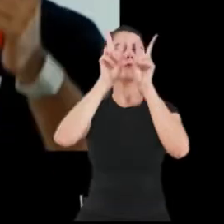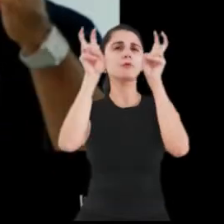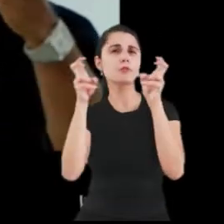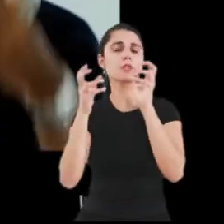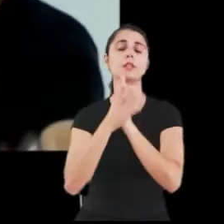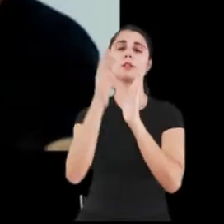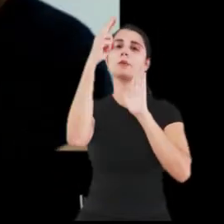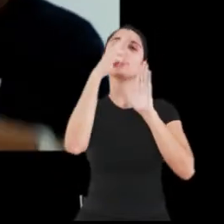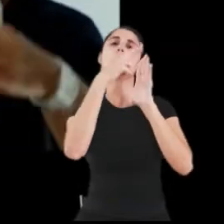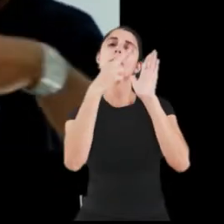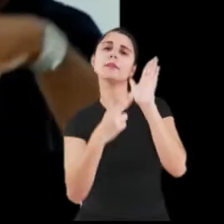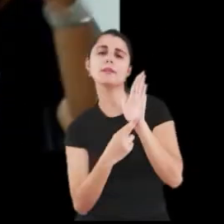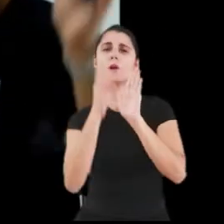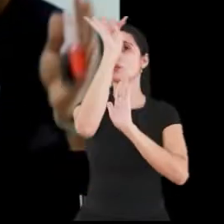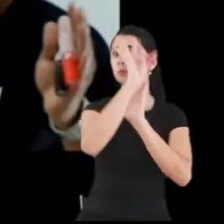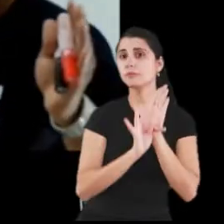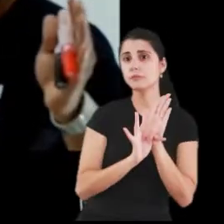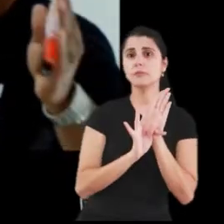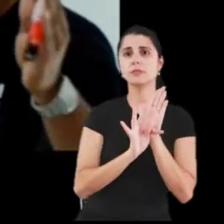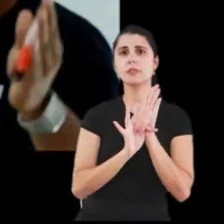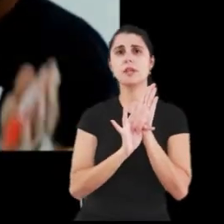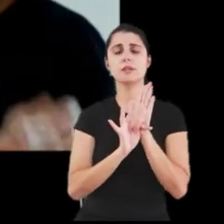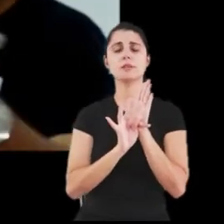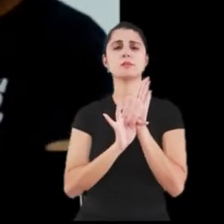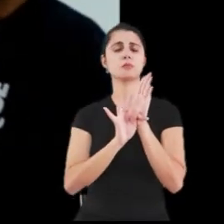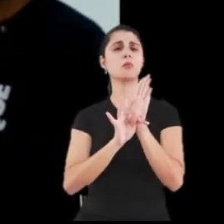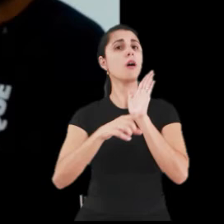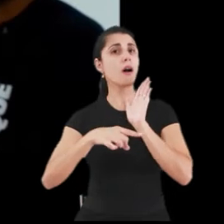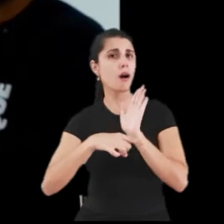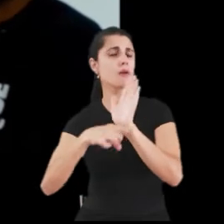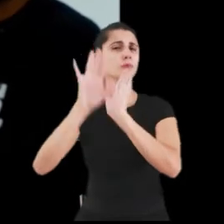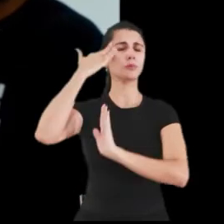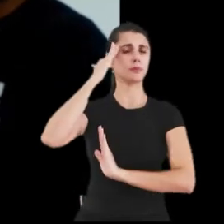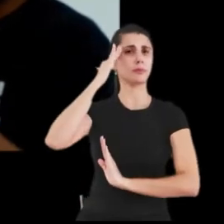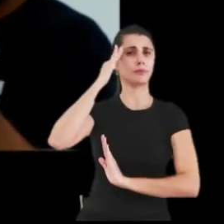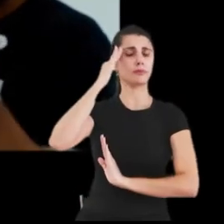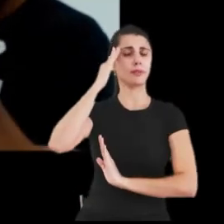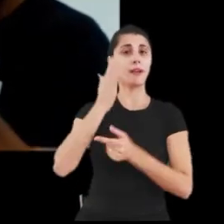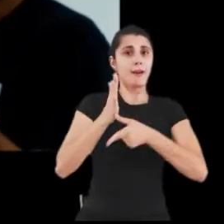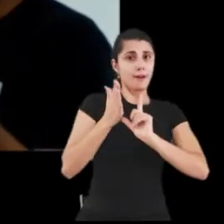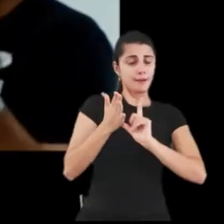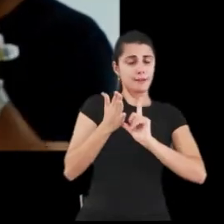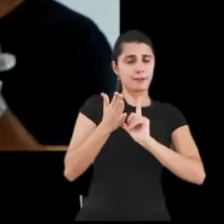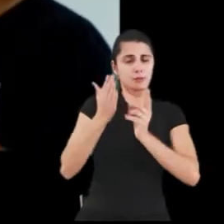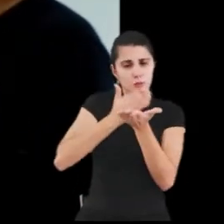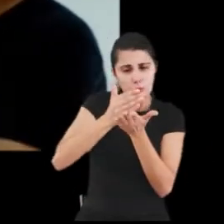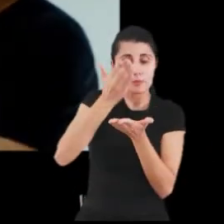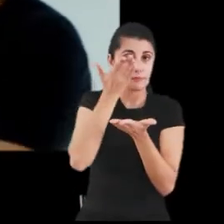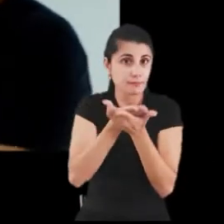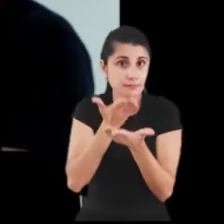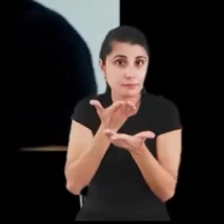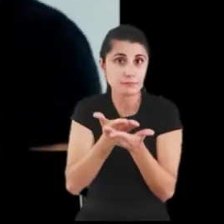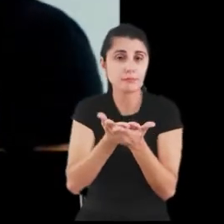assunto, de uma redação, de um texto que seja, diz muita coisa sobre aquele texto. Eu quero que você sempre, antes de